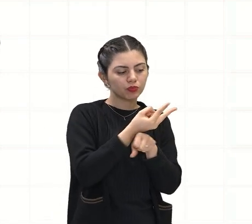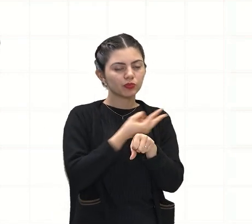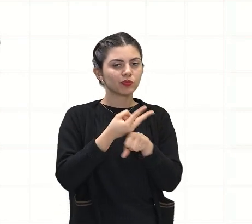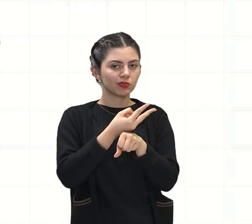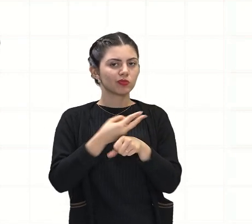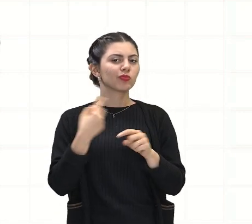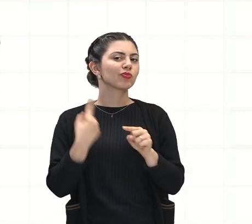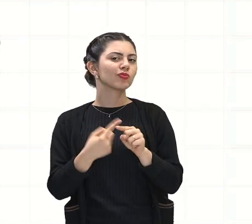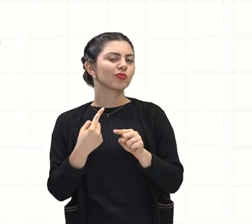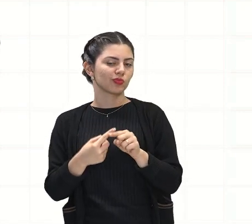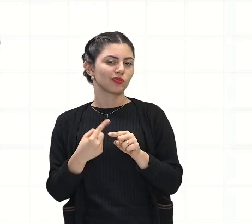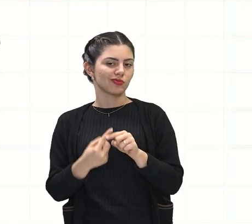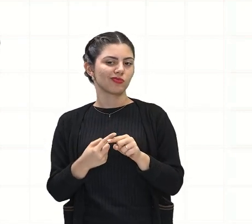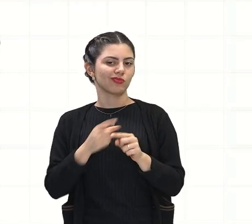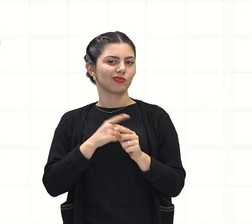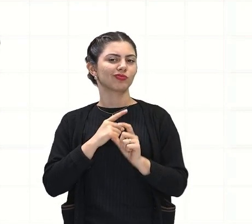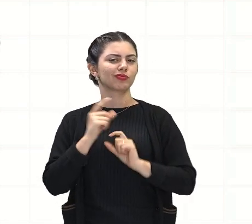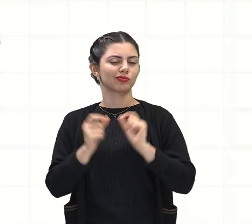justamente por